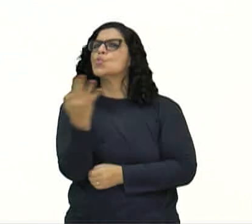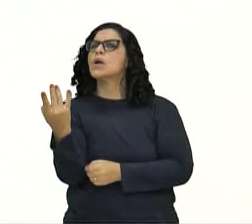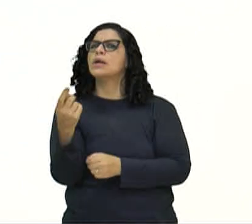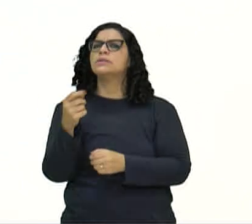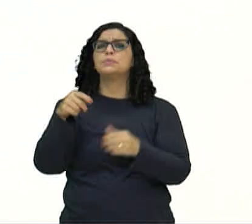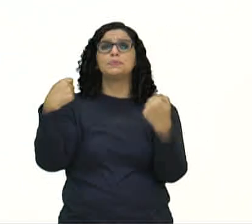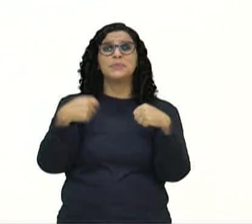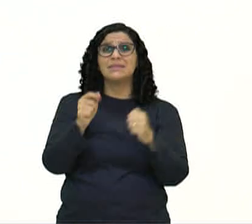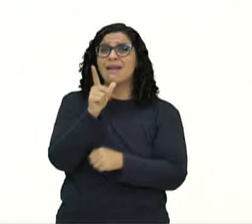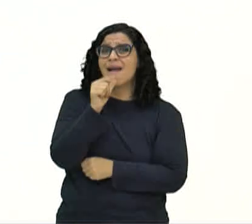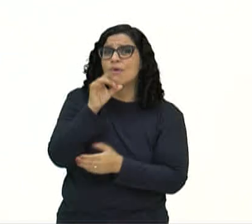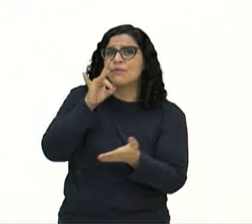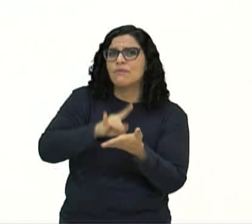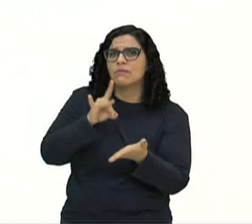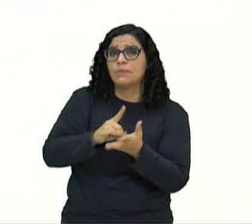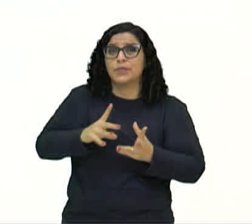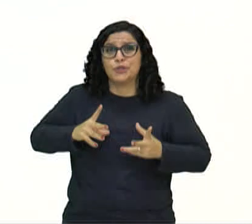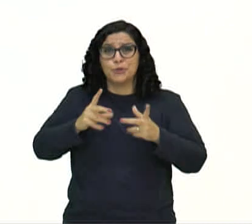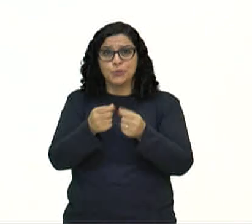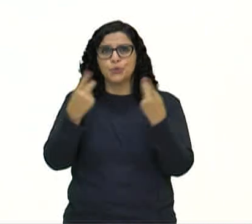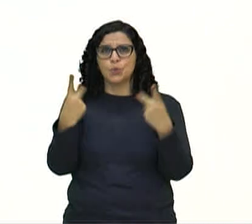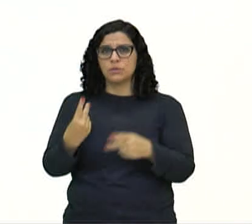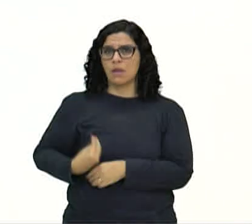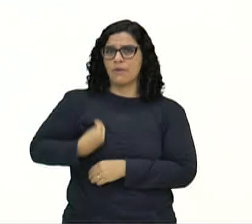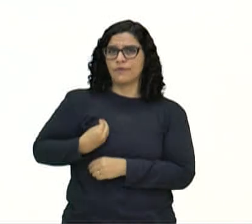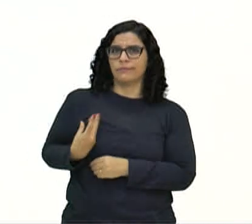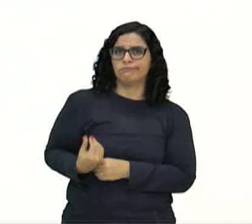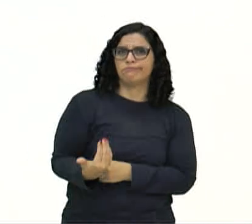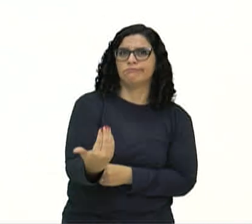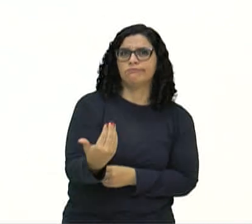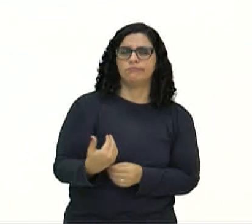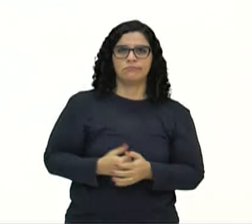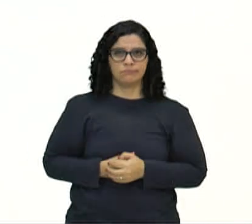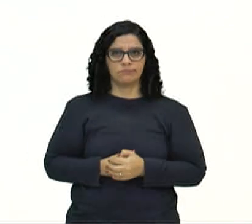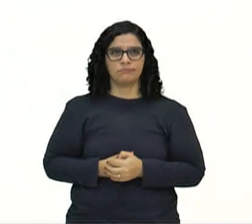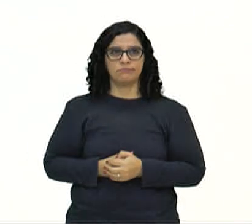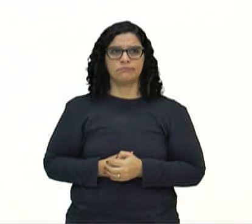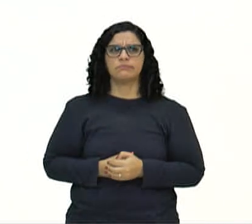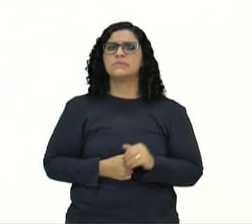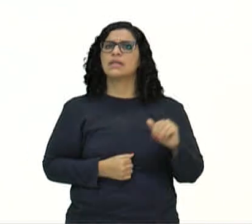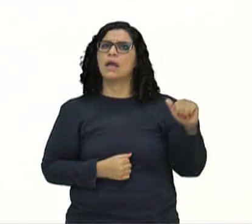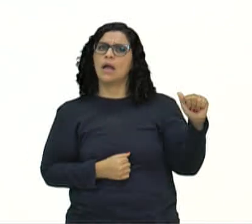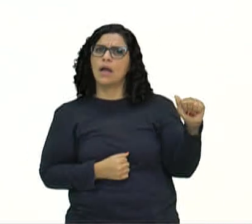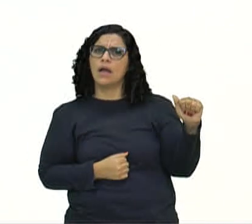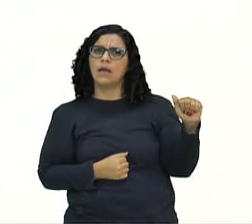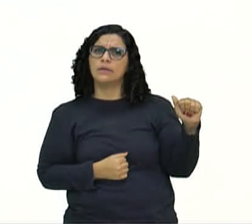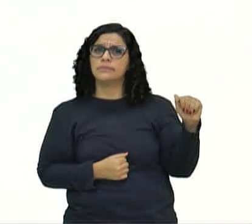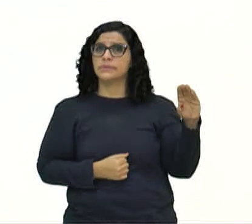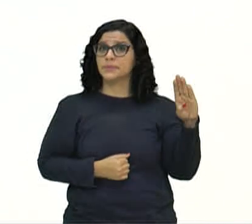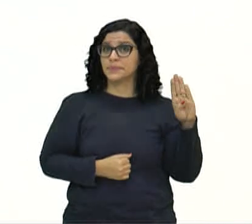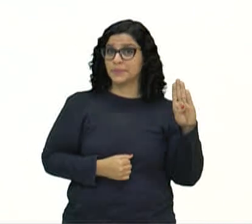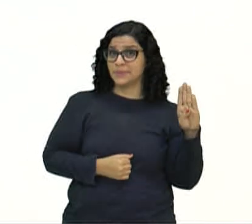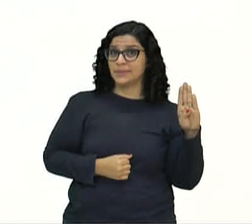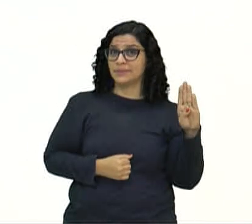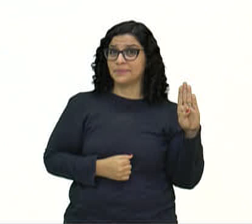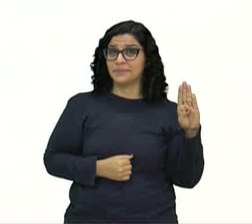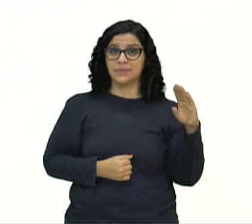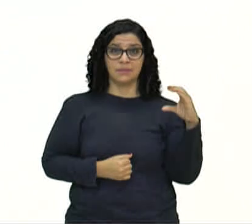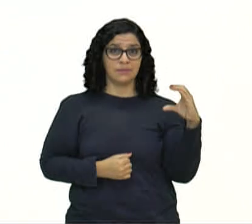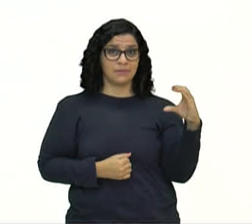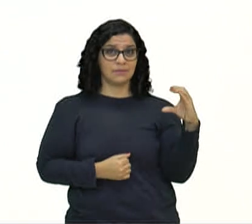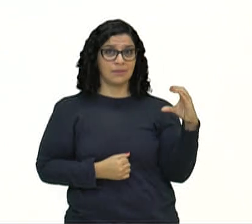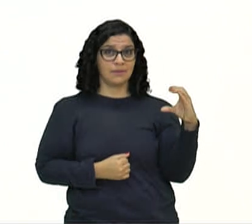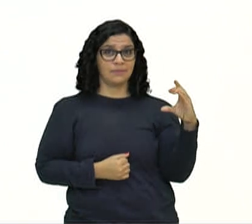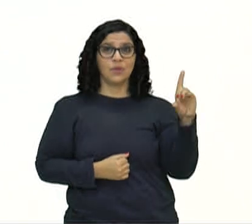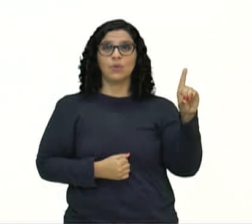que ter água para que todos os exemplares possam reproduzir? Coniferófitas, cicadófitas,